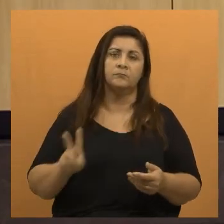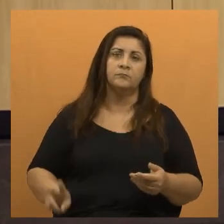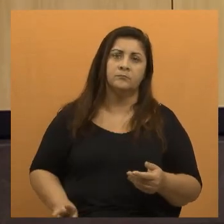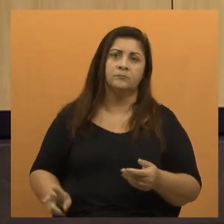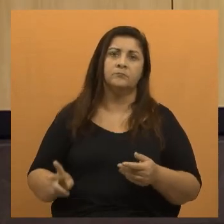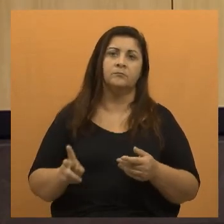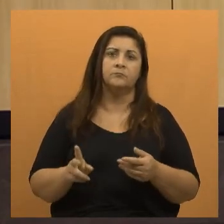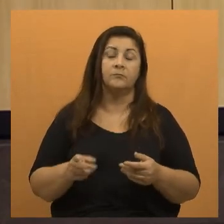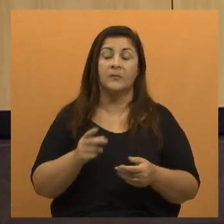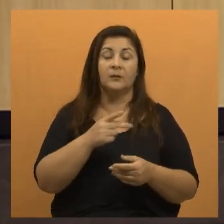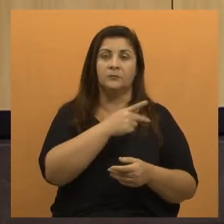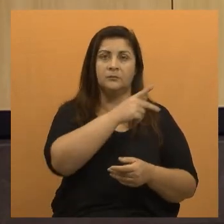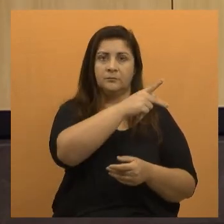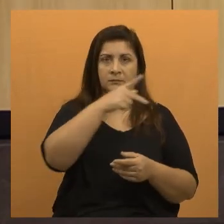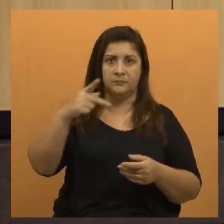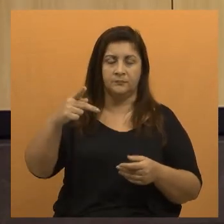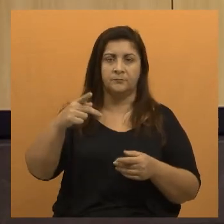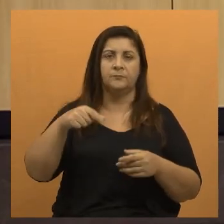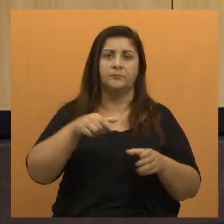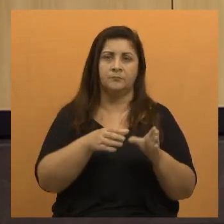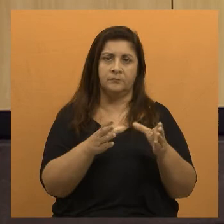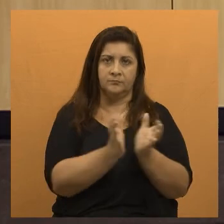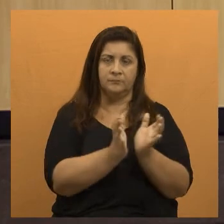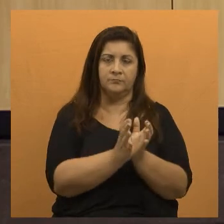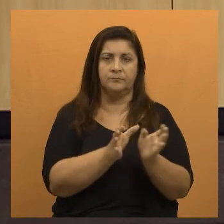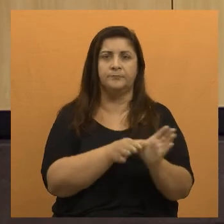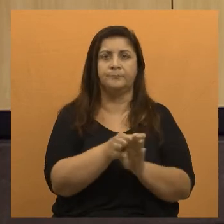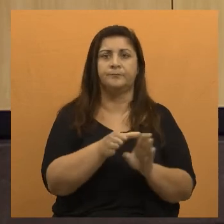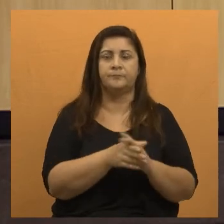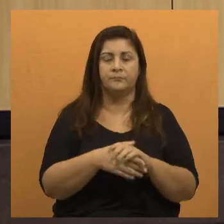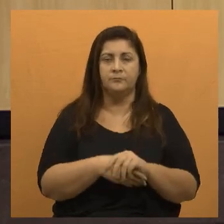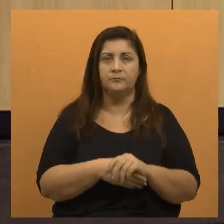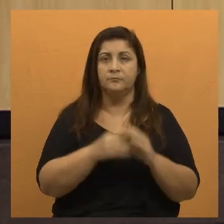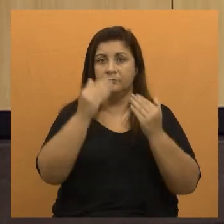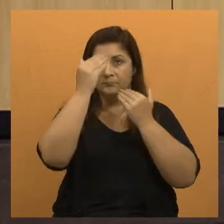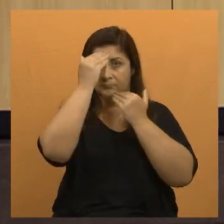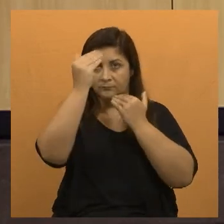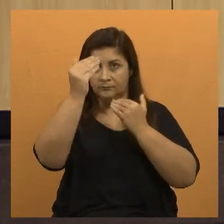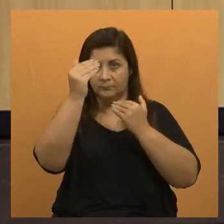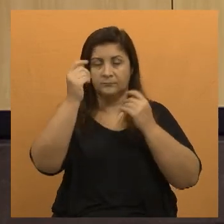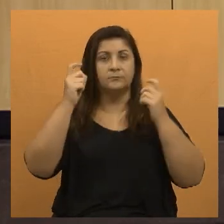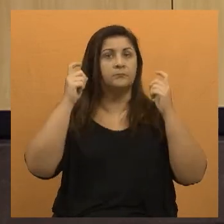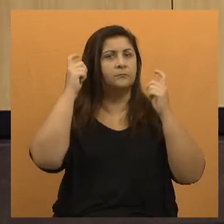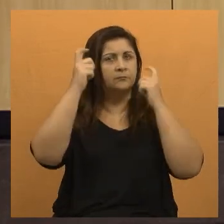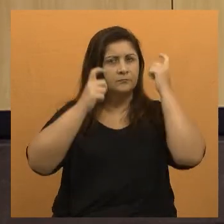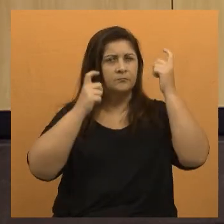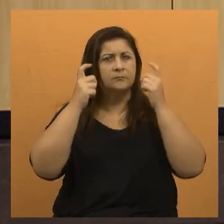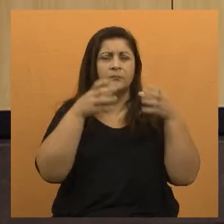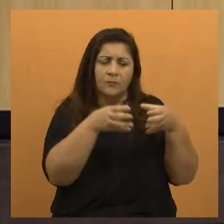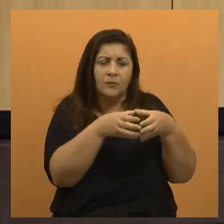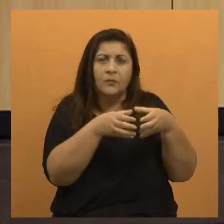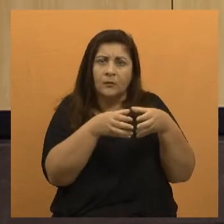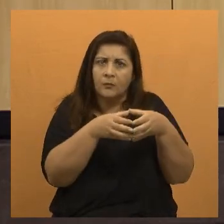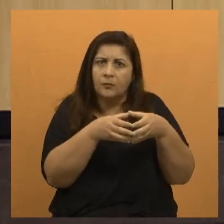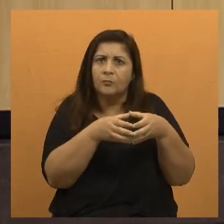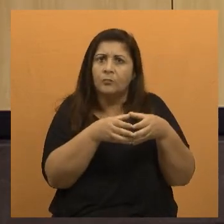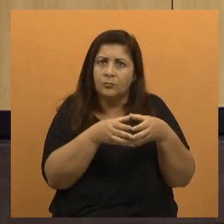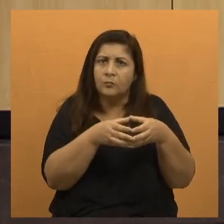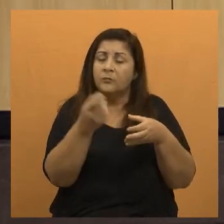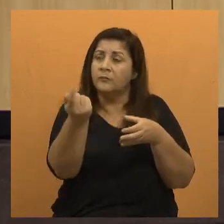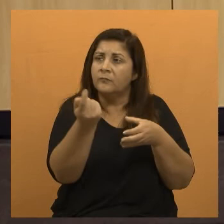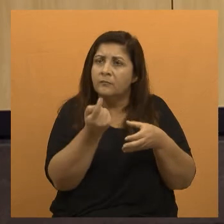que abordou o tema segurança no município. E a gente agradece a preocupação de um grupo da sociedade civil que se